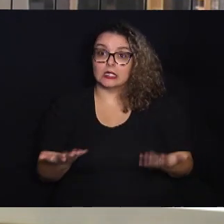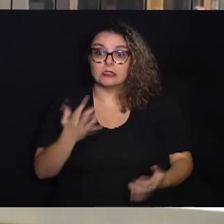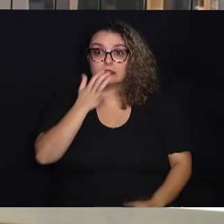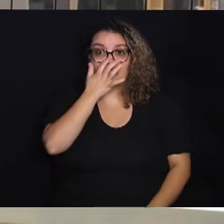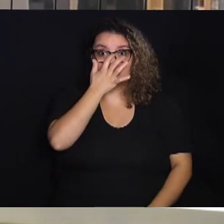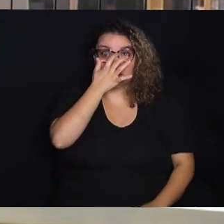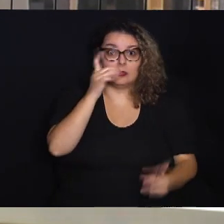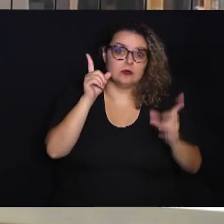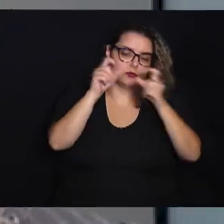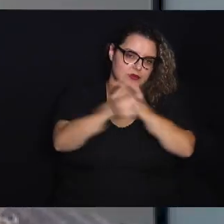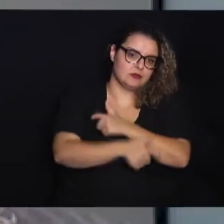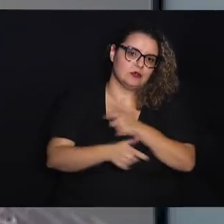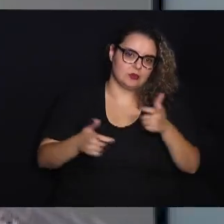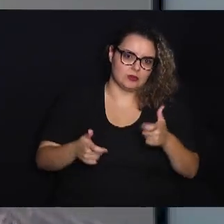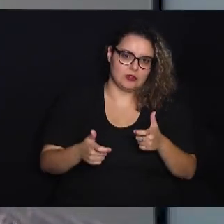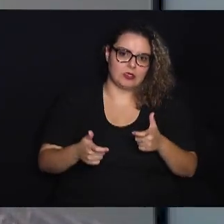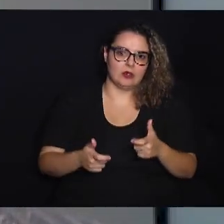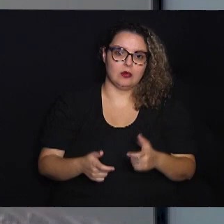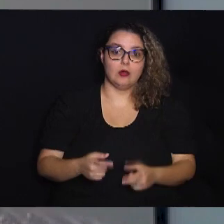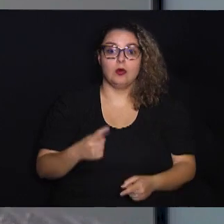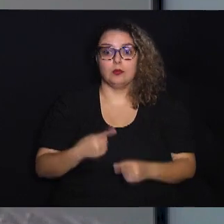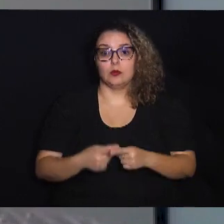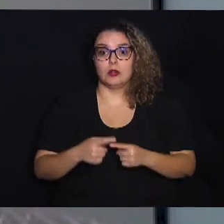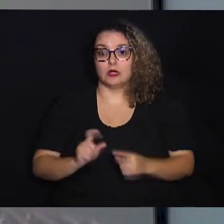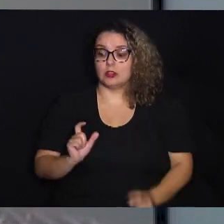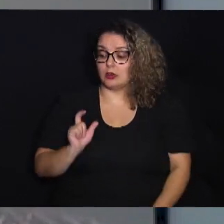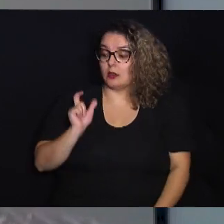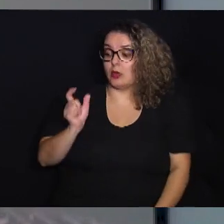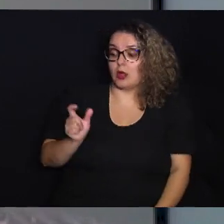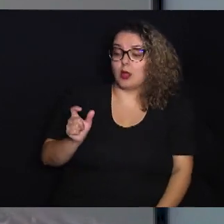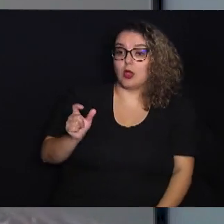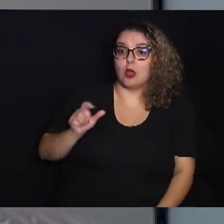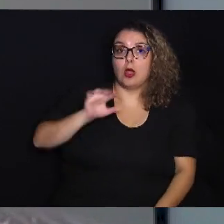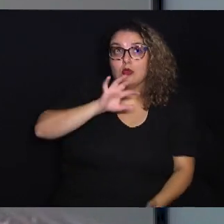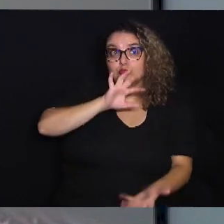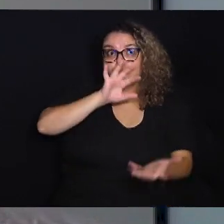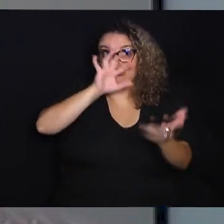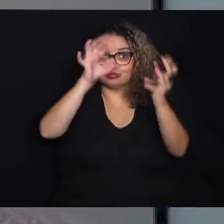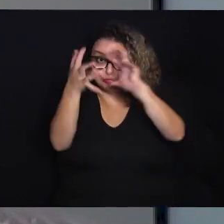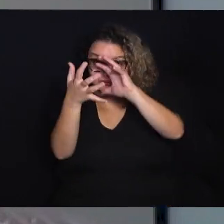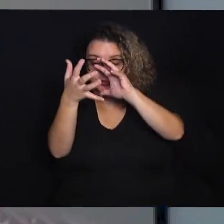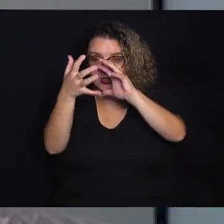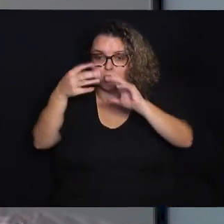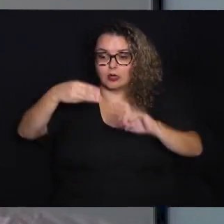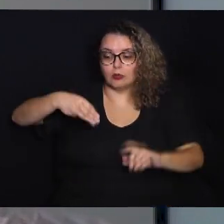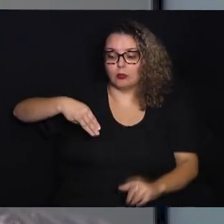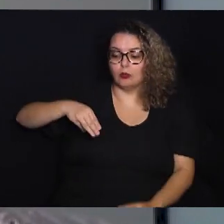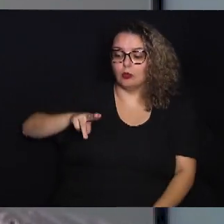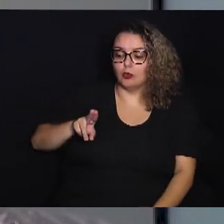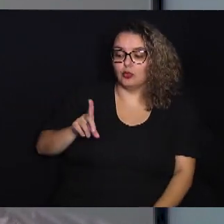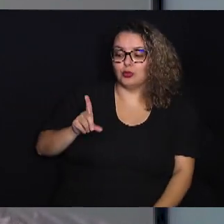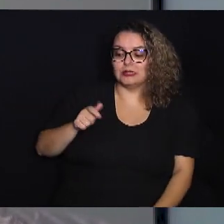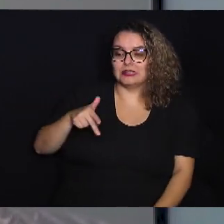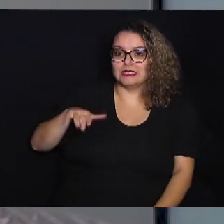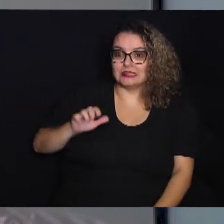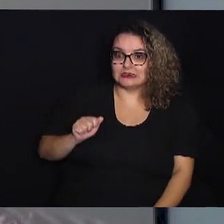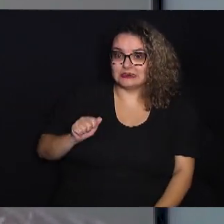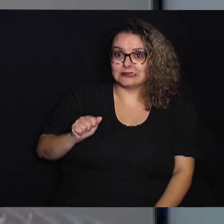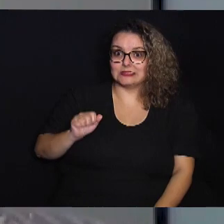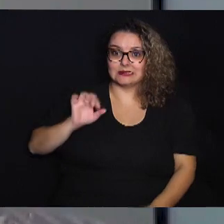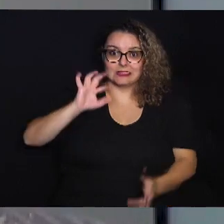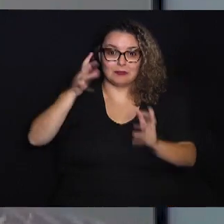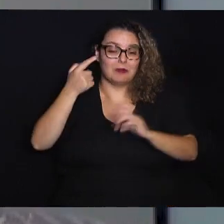Então, é um desafio muito grande, porque quando, inclusive a palavra, né, mudanças climáticas, a gente pensa que é uma